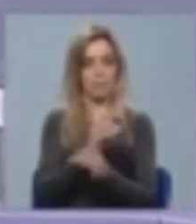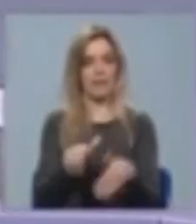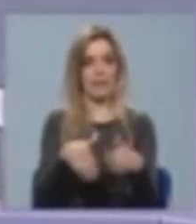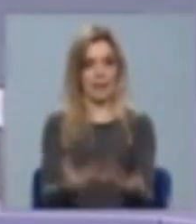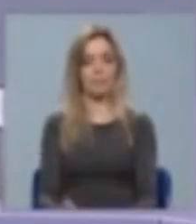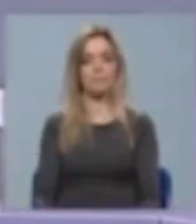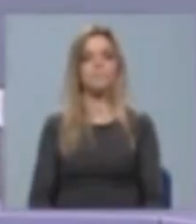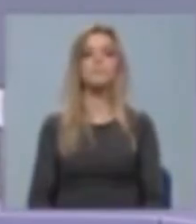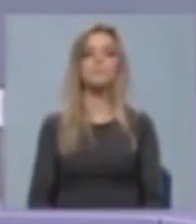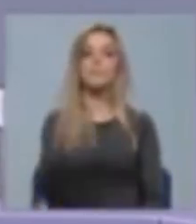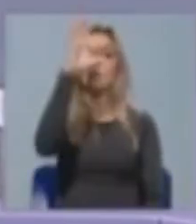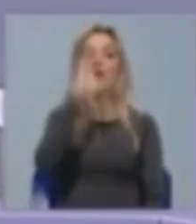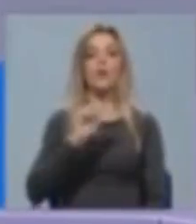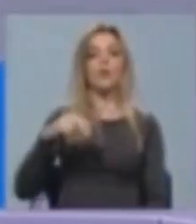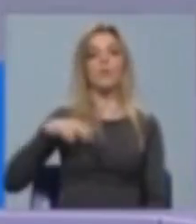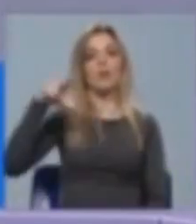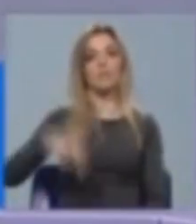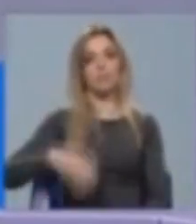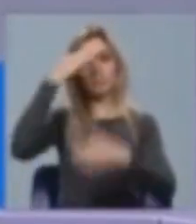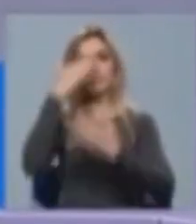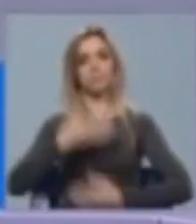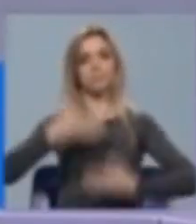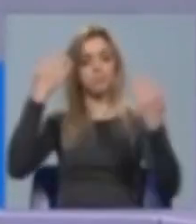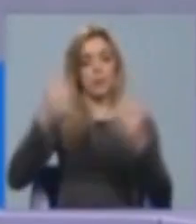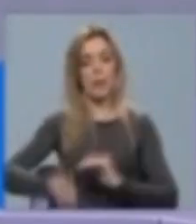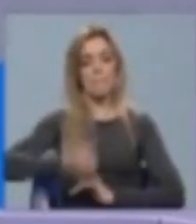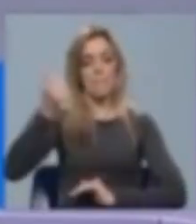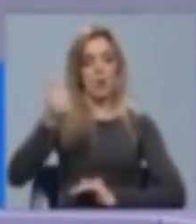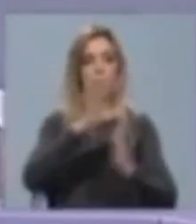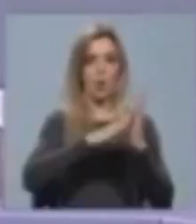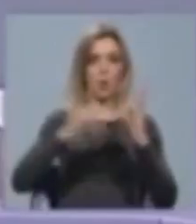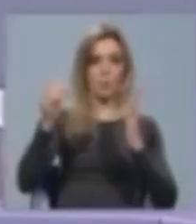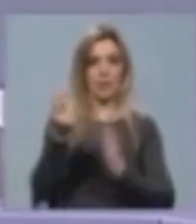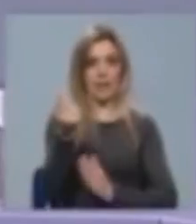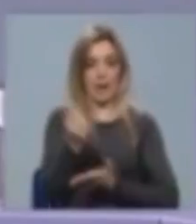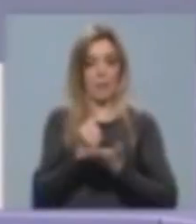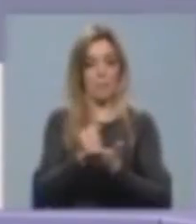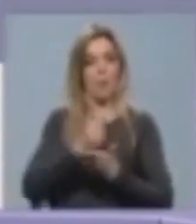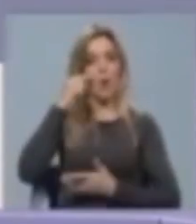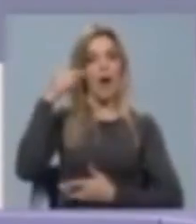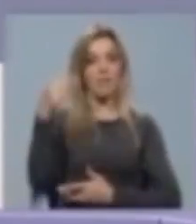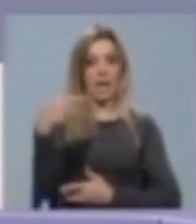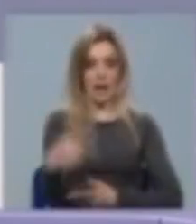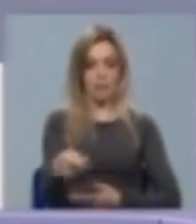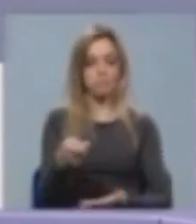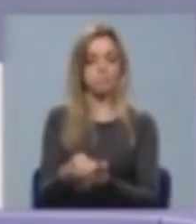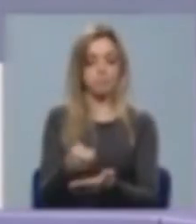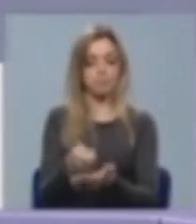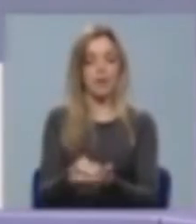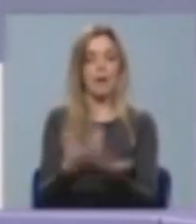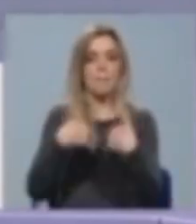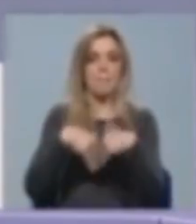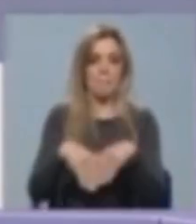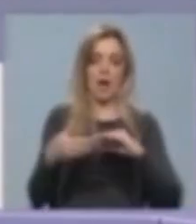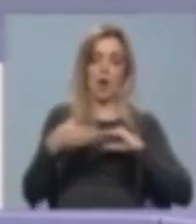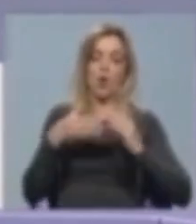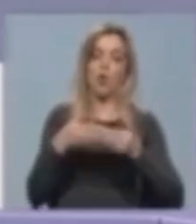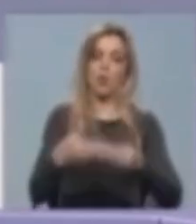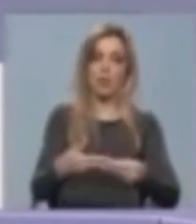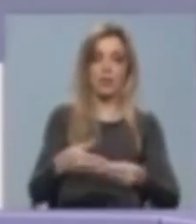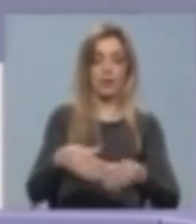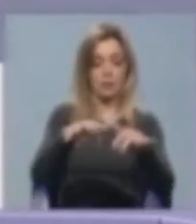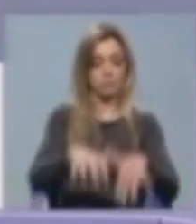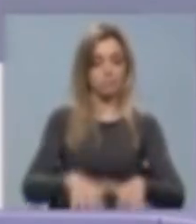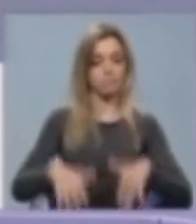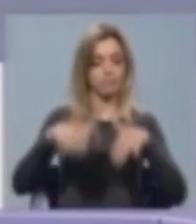O governo português está disponível para melhorar o modelo de subsídio de mobilidade, mas o líder parlamentar do PS na Assembleia da República diz que